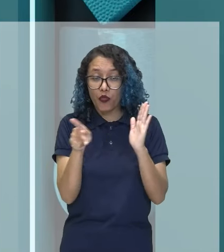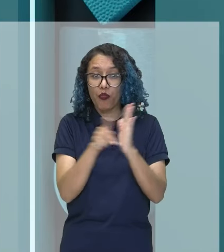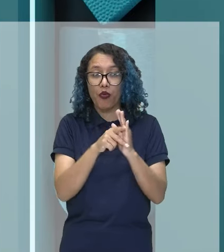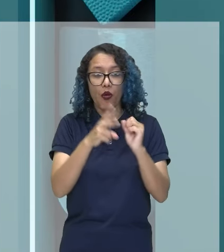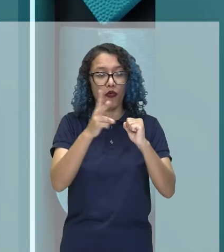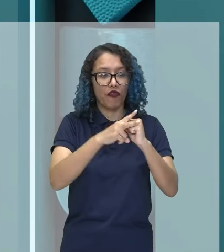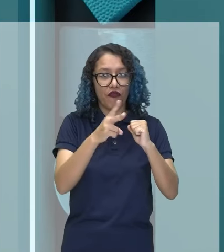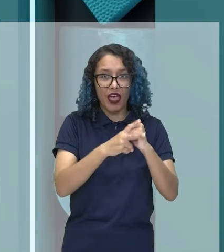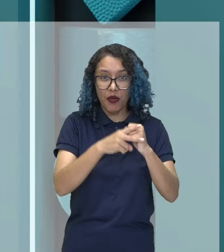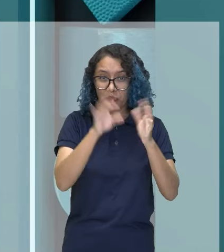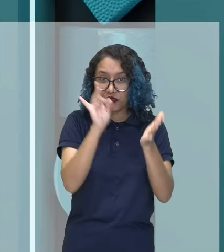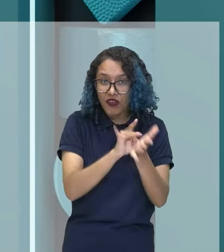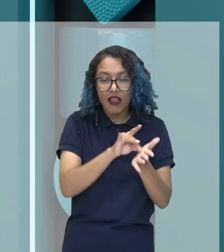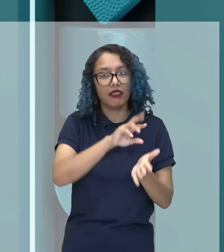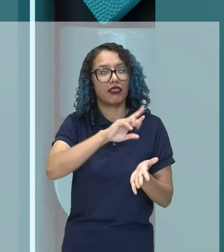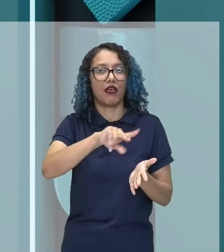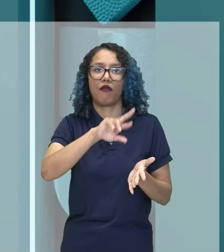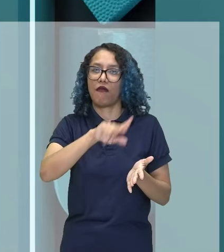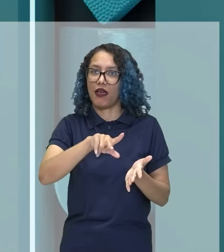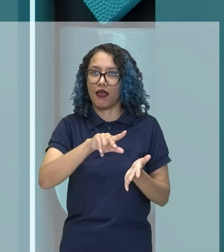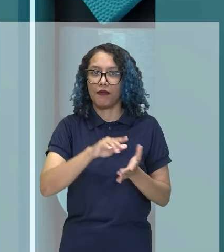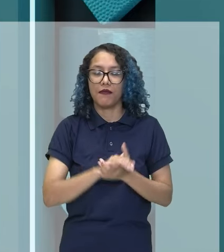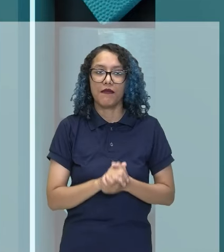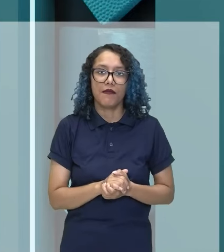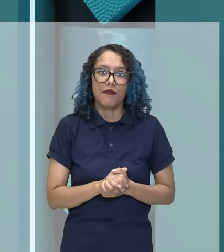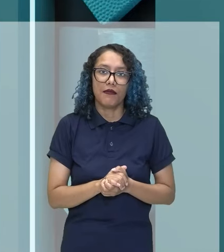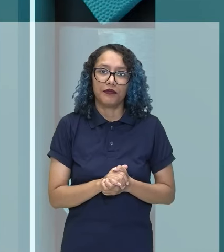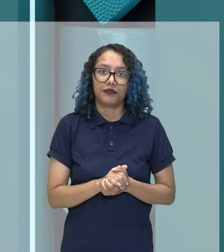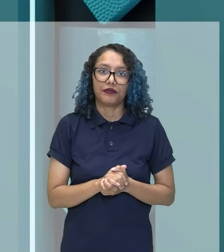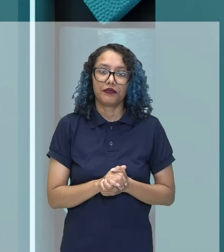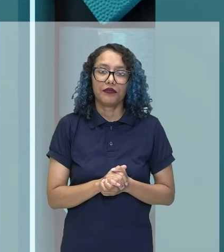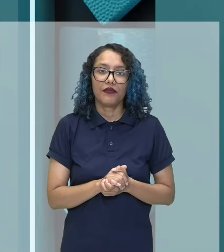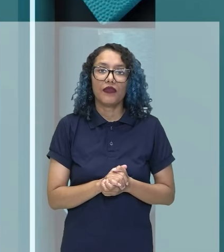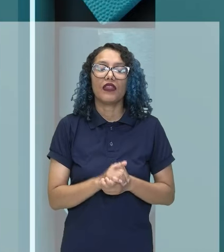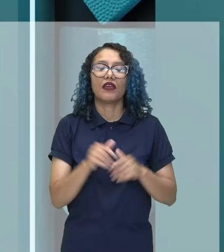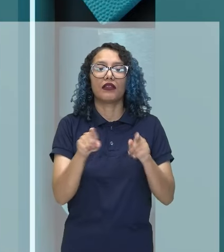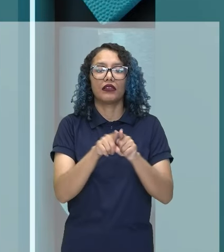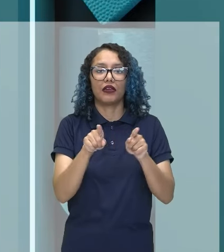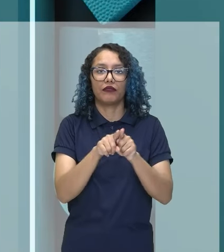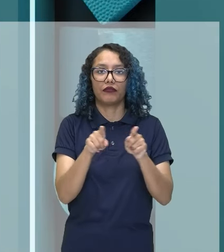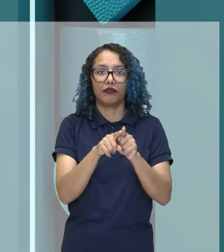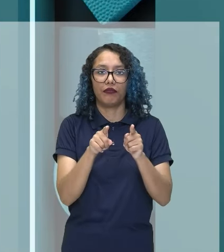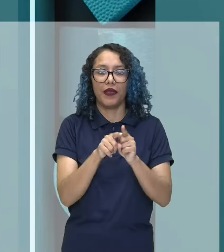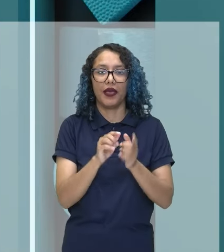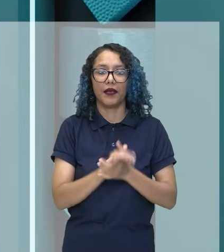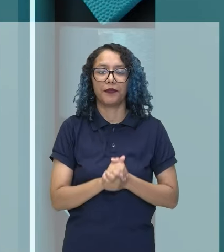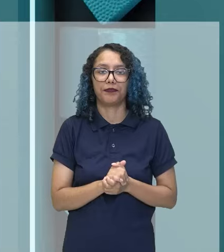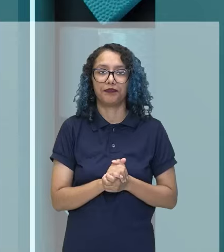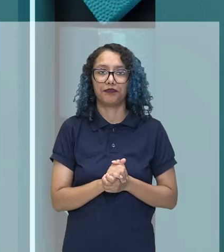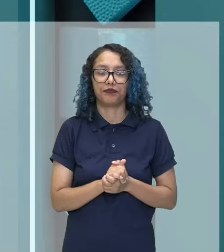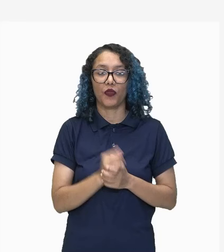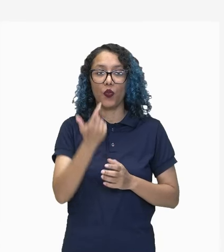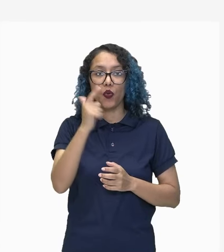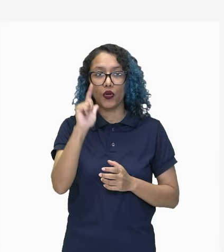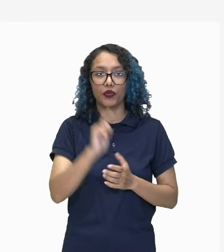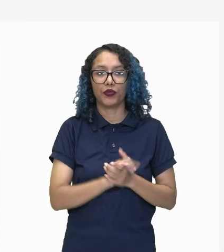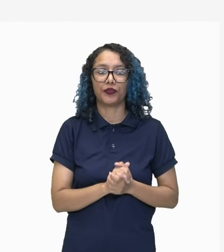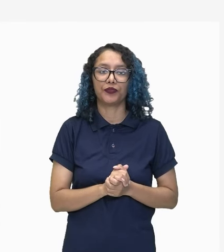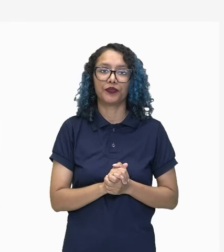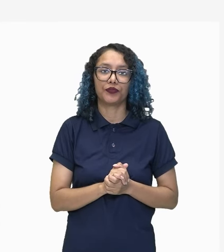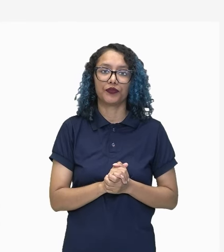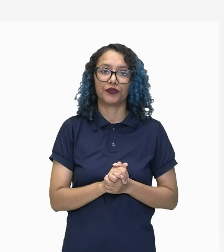estes verbos, ok? Além do verbo intransitivo, que a gente está aí recapitulando esse sentido, vamos